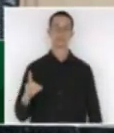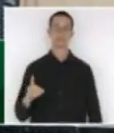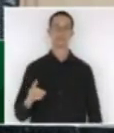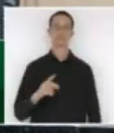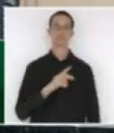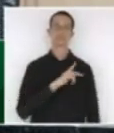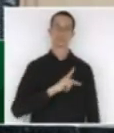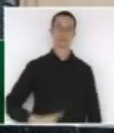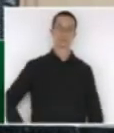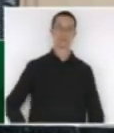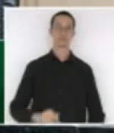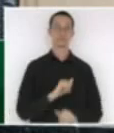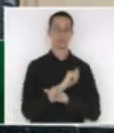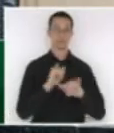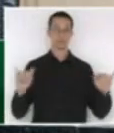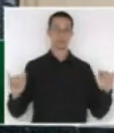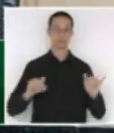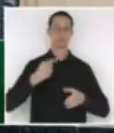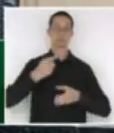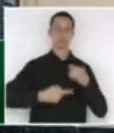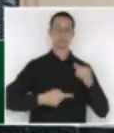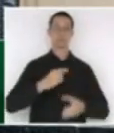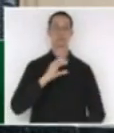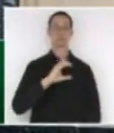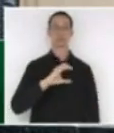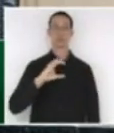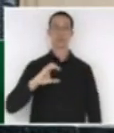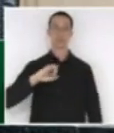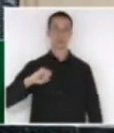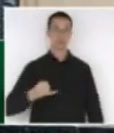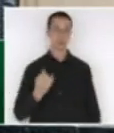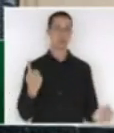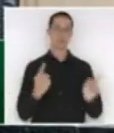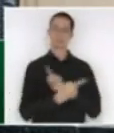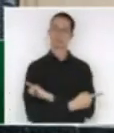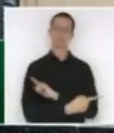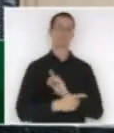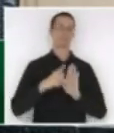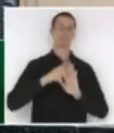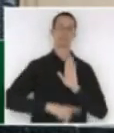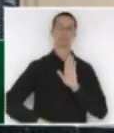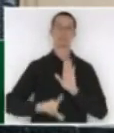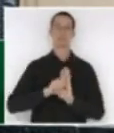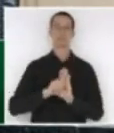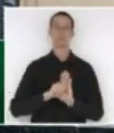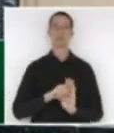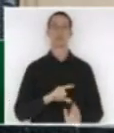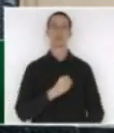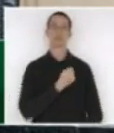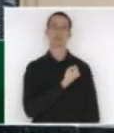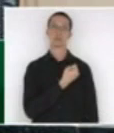de Constituição e Justiça apresentou parecer contrário ao projeto de lei de número